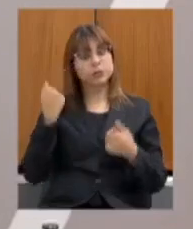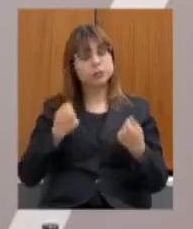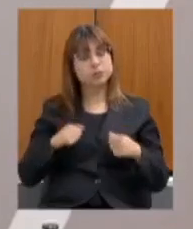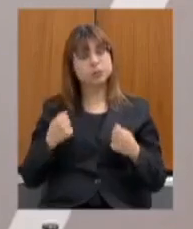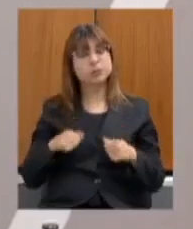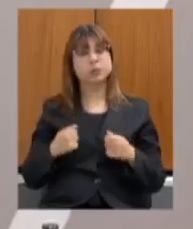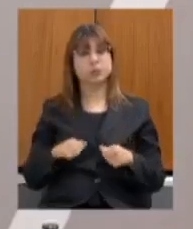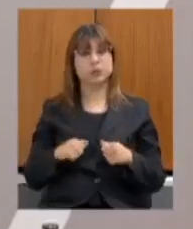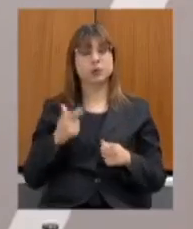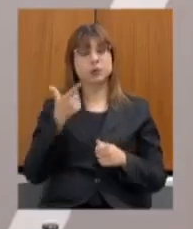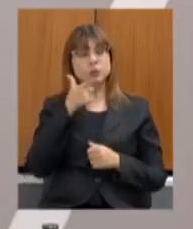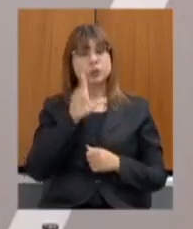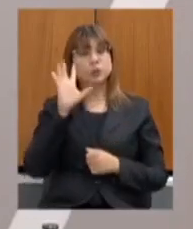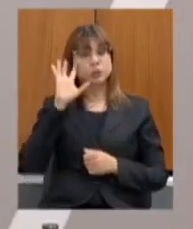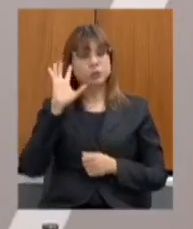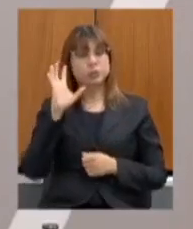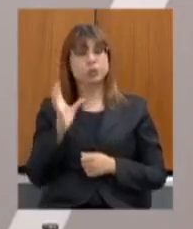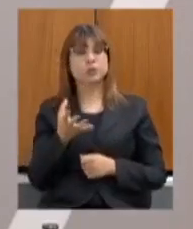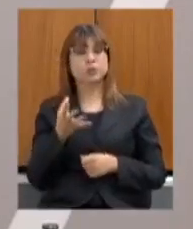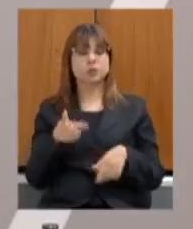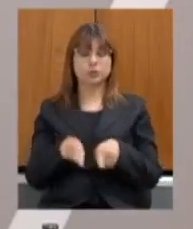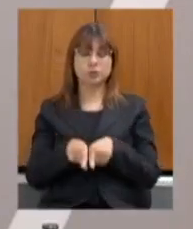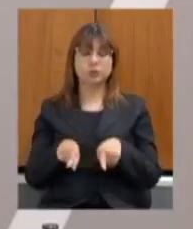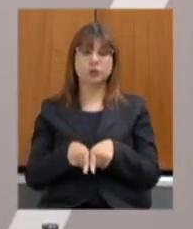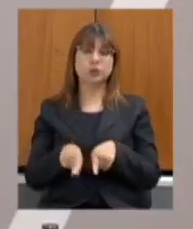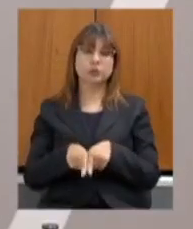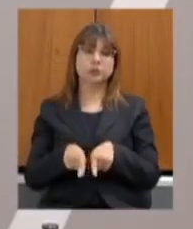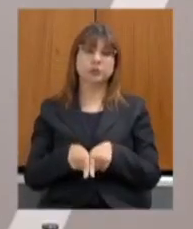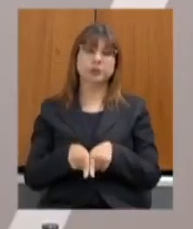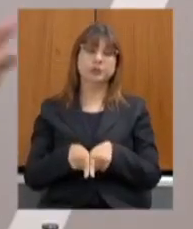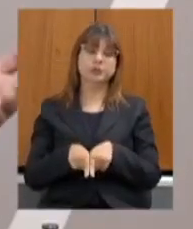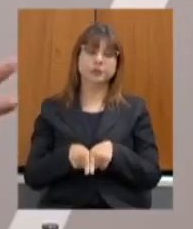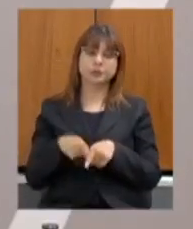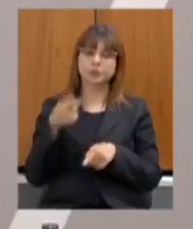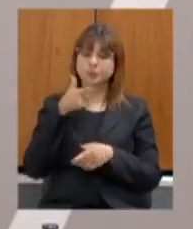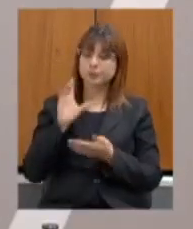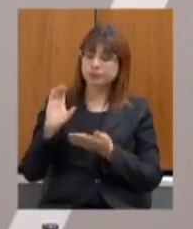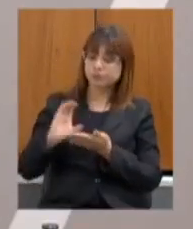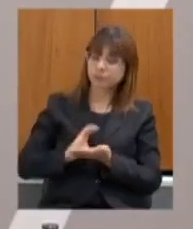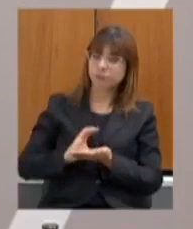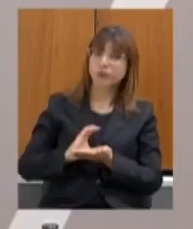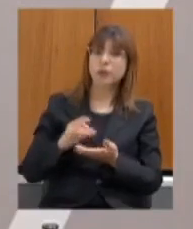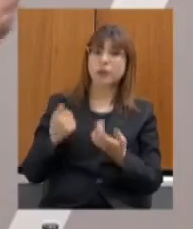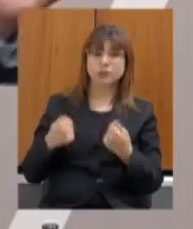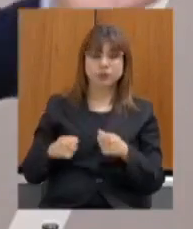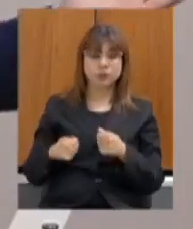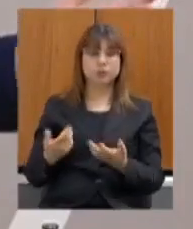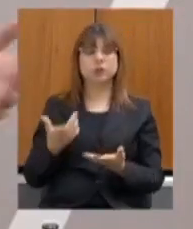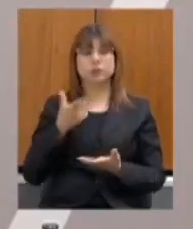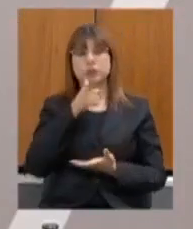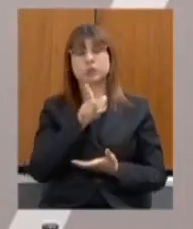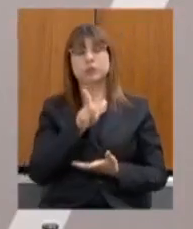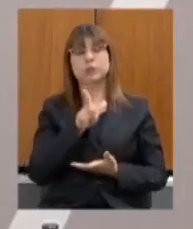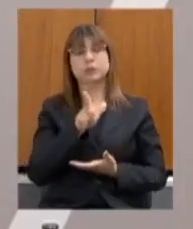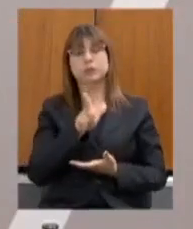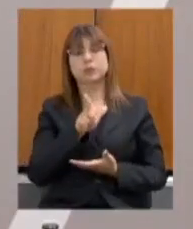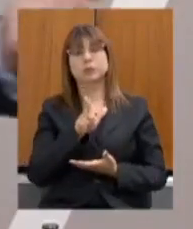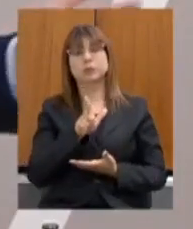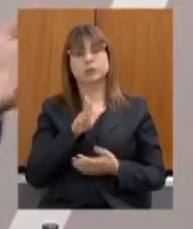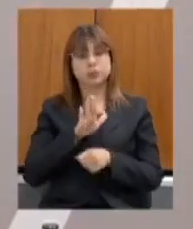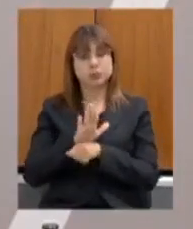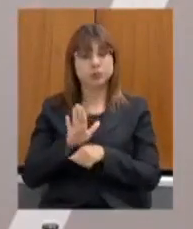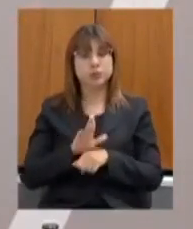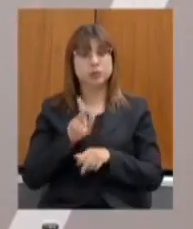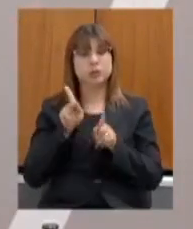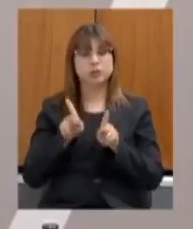soluções, precisamos buscar recursos para poder chegar à ponta, chegar